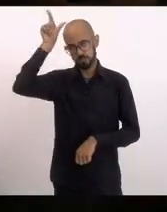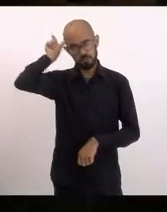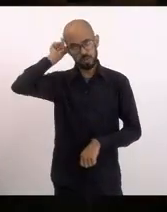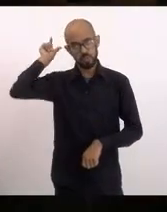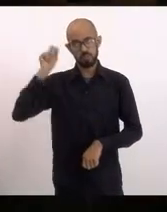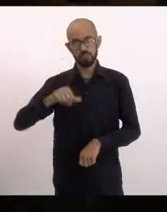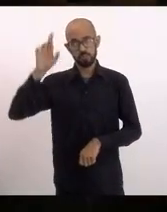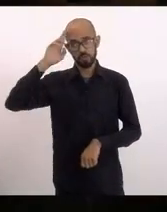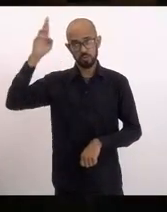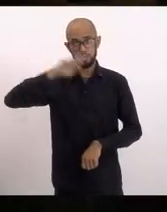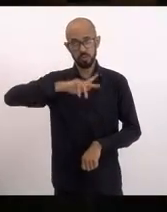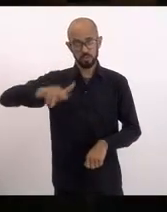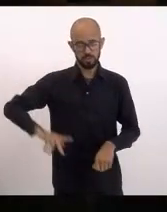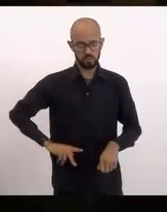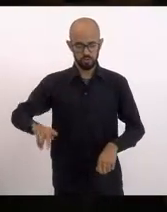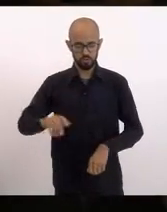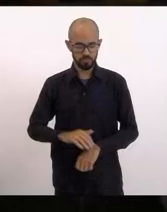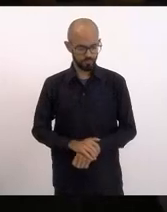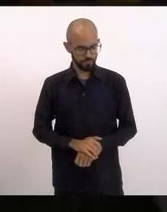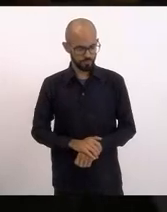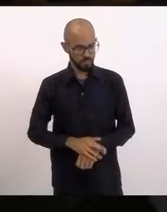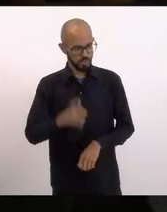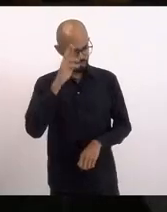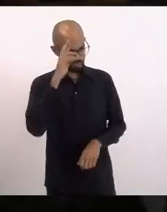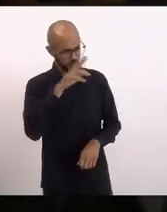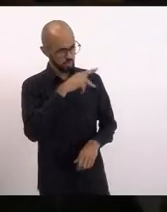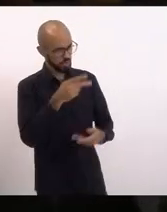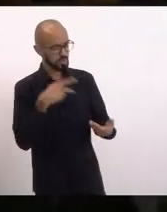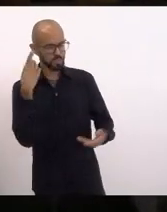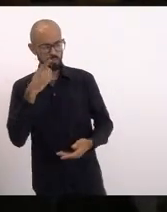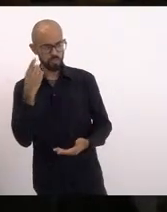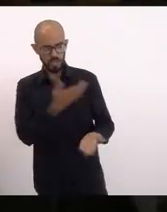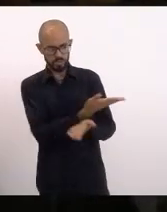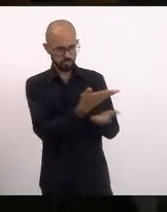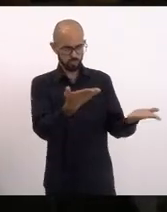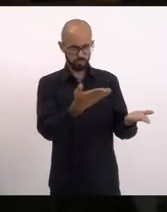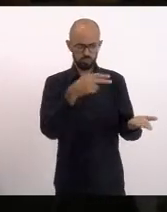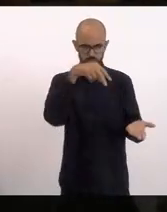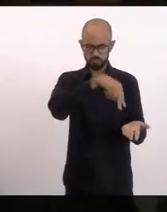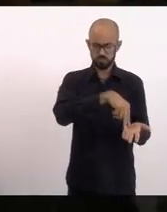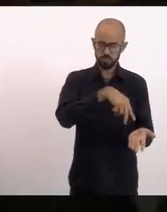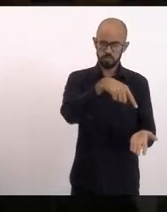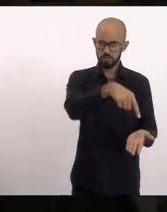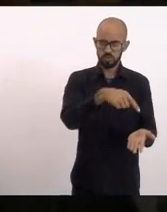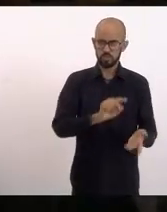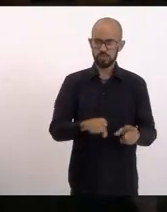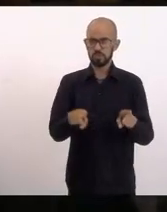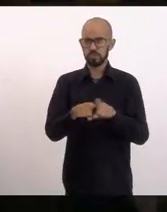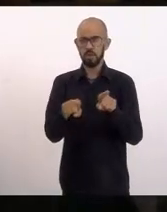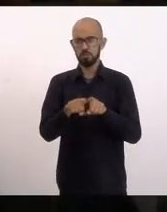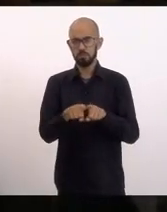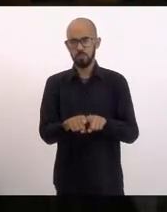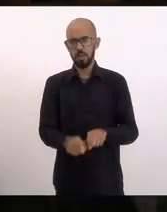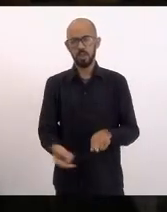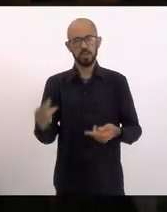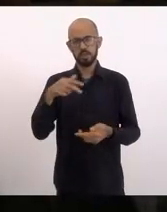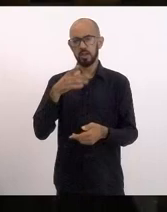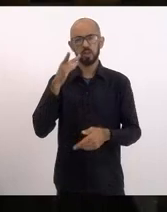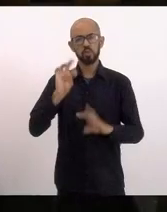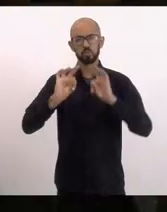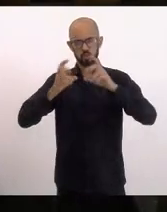Senhor presidente, senhoras e senhores deputados, senhoras e senhores